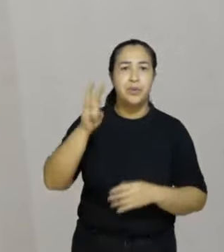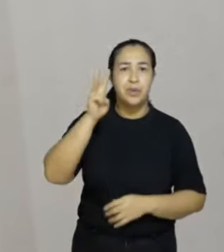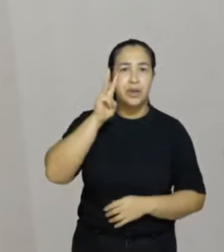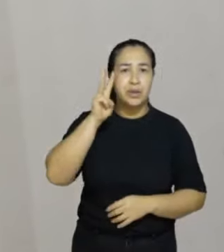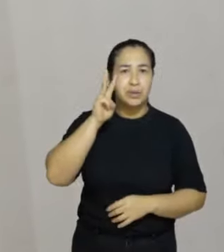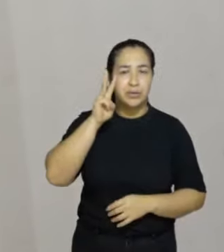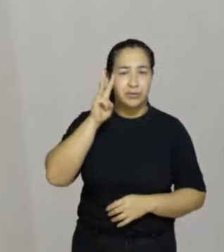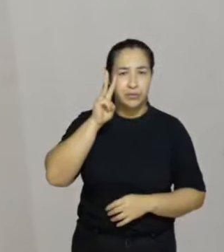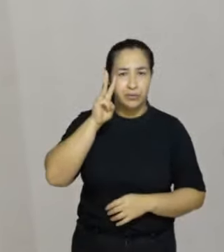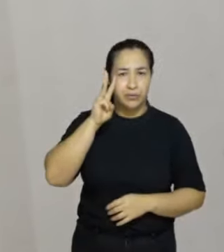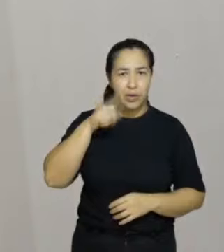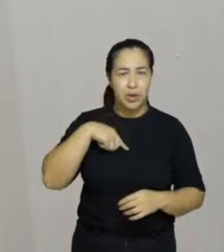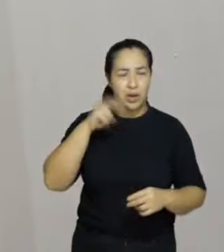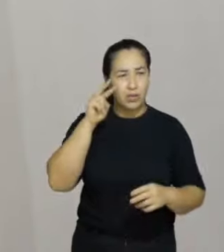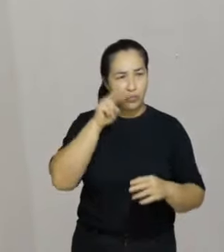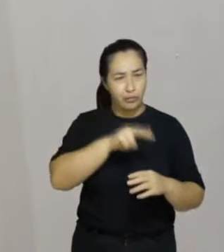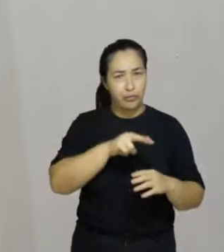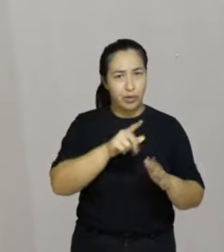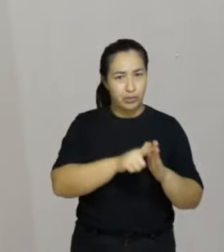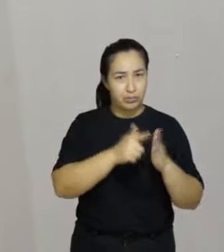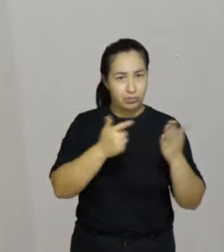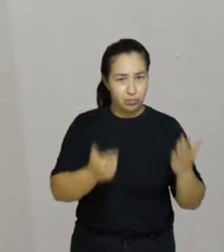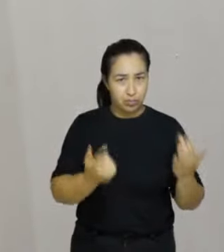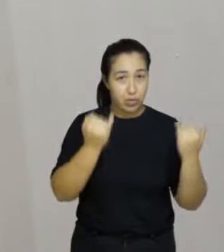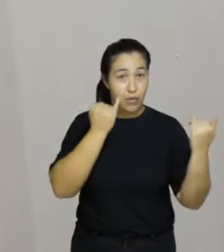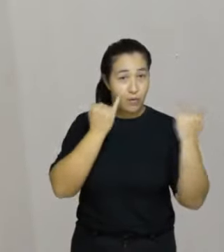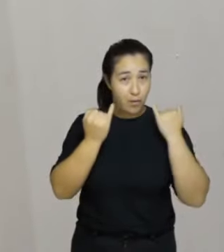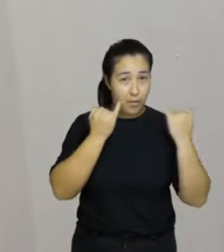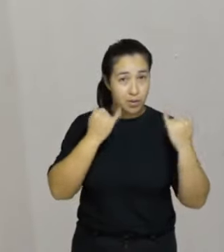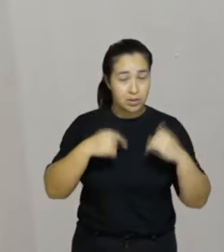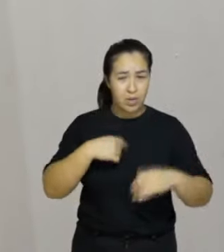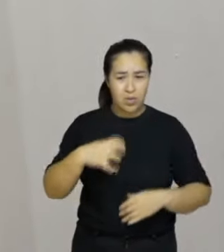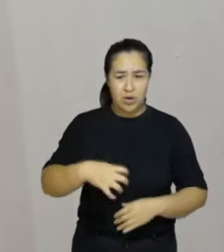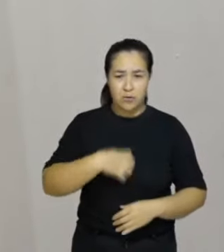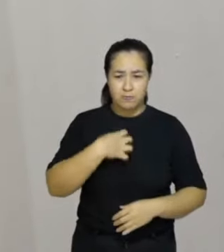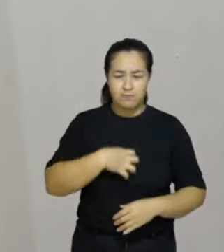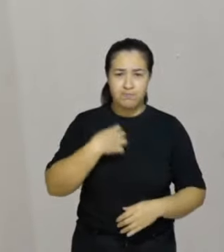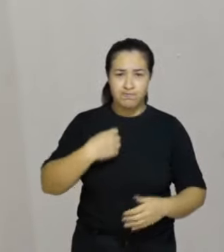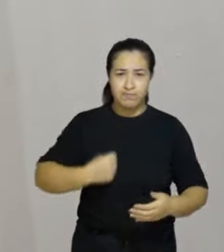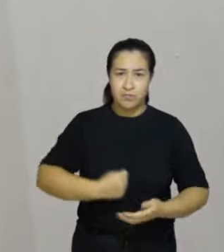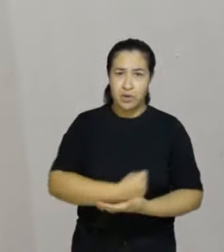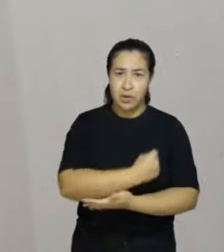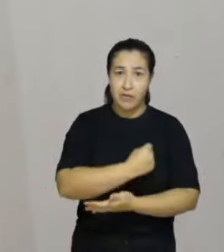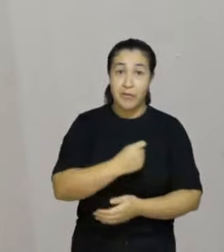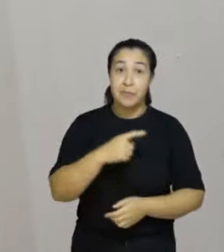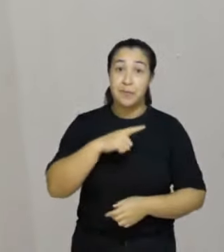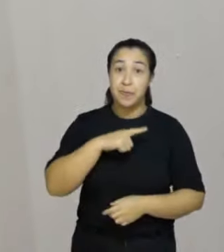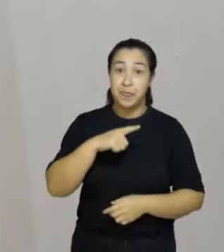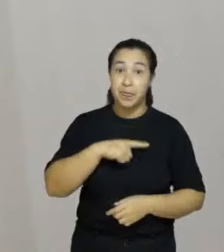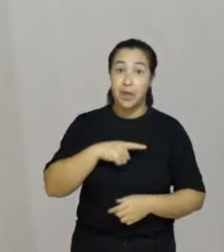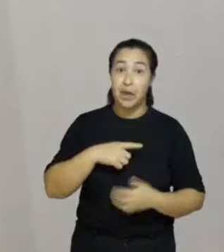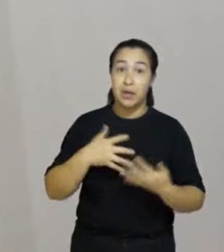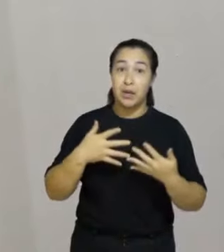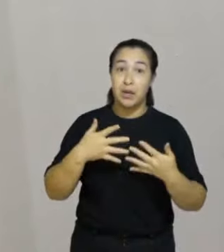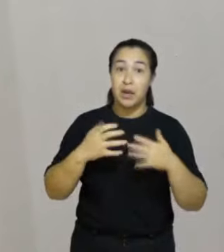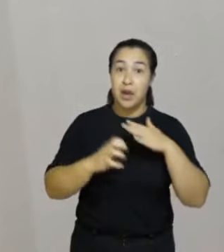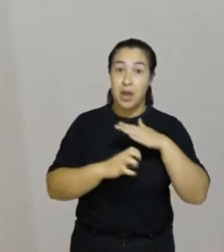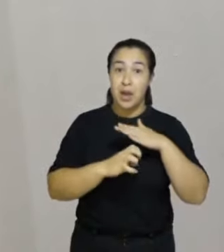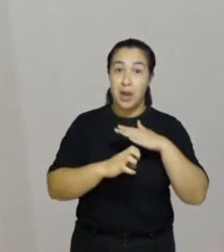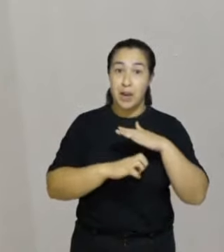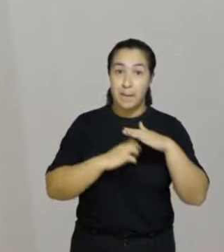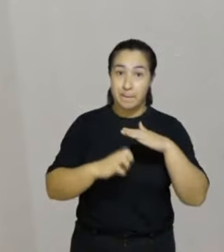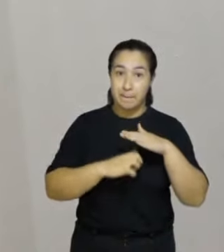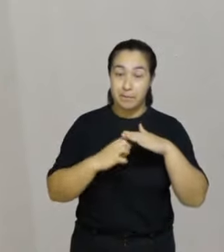deixou bastante revoltado. Dentro deste escândalo envolvendo as empresas de ônibus de São Paulo e